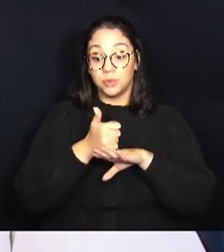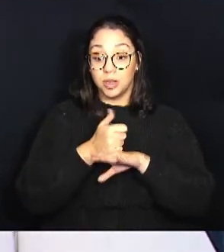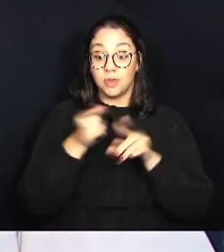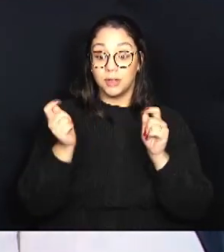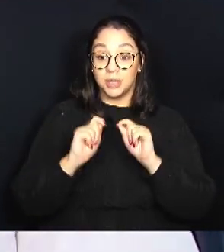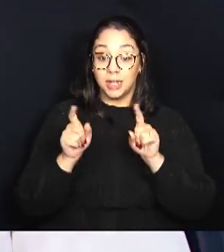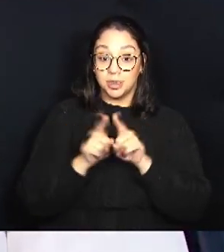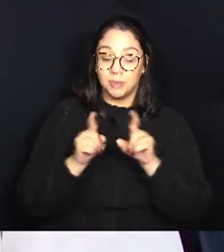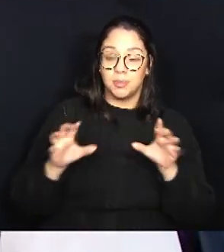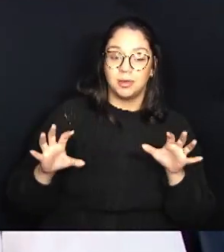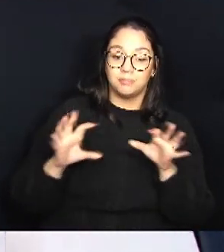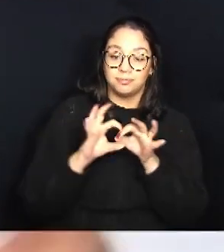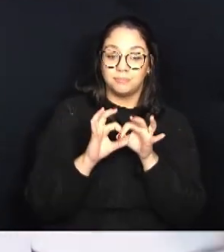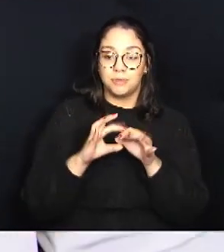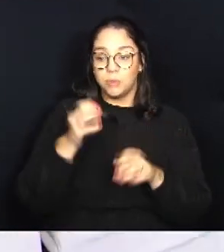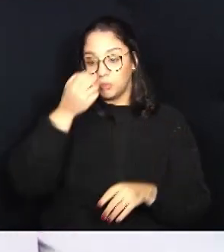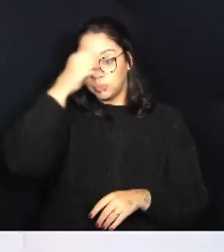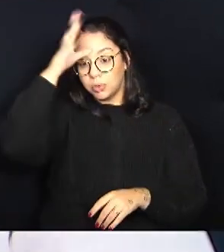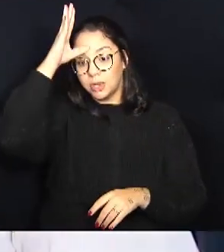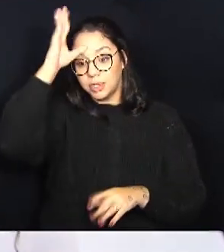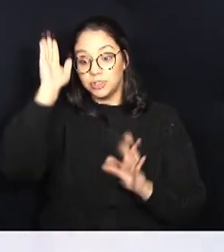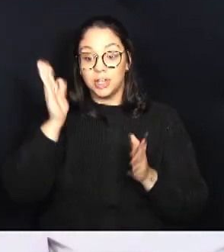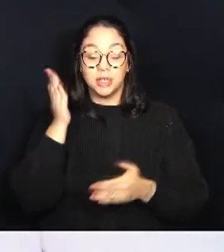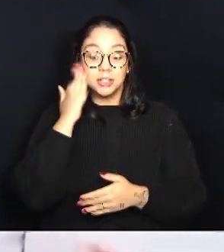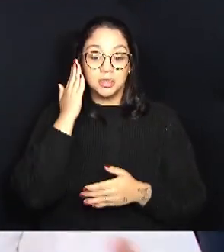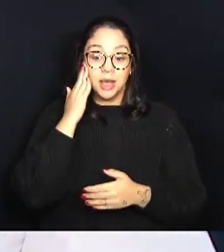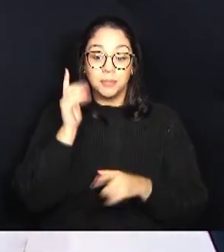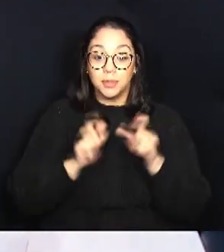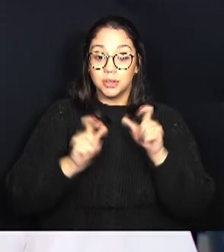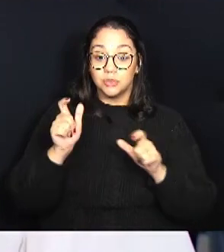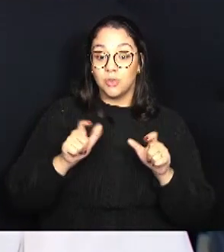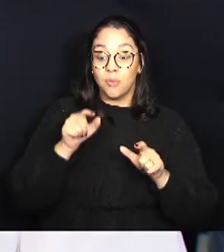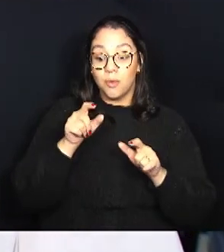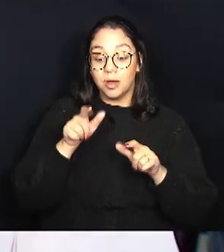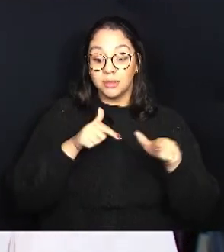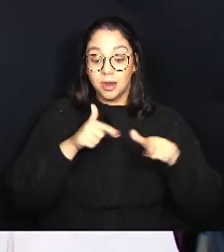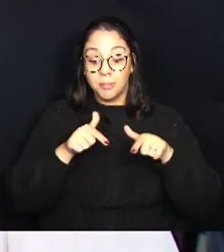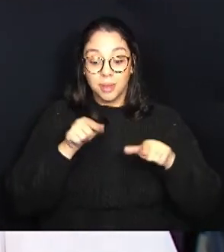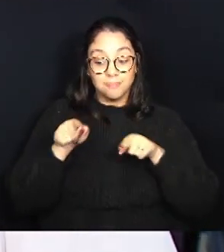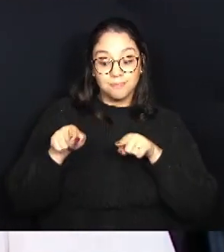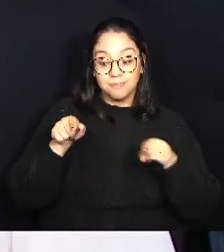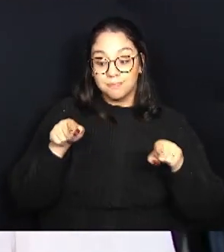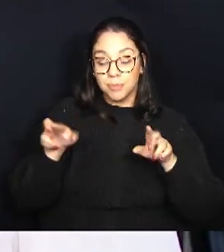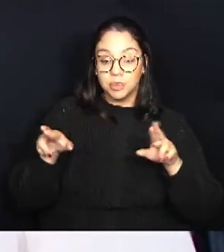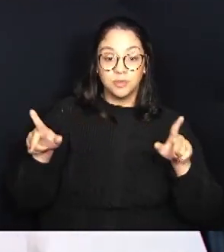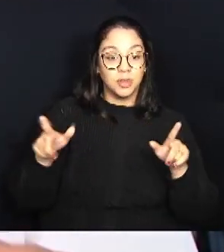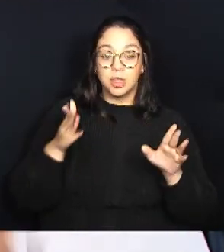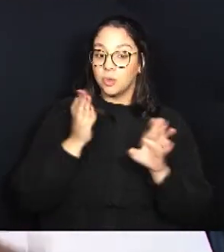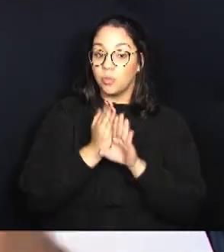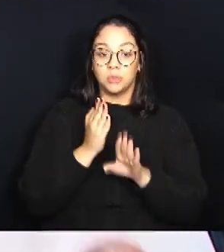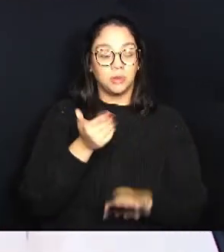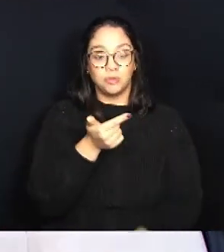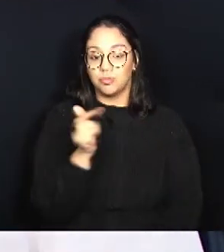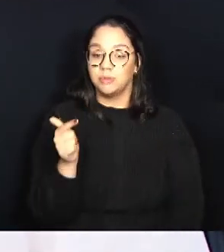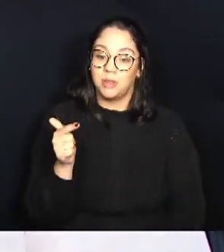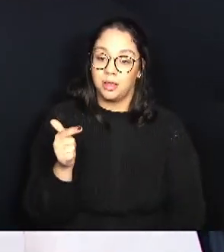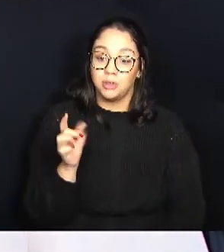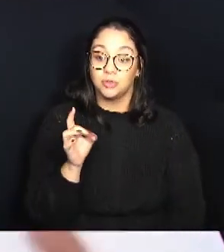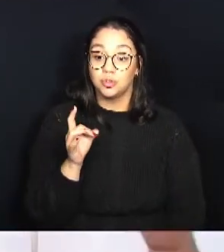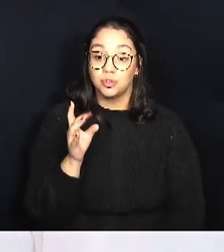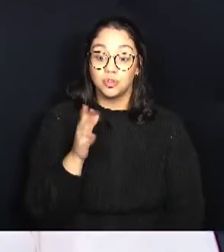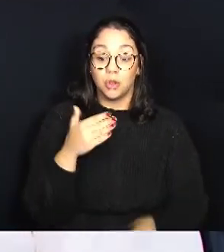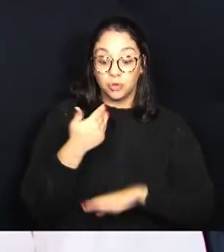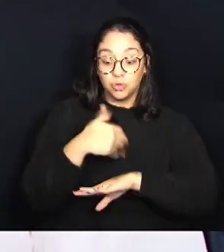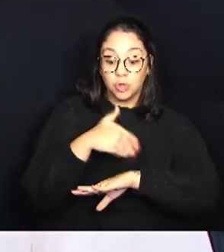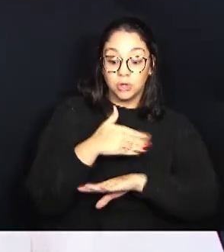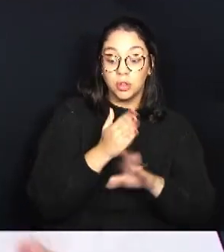o conhecimento. Muitas vezes as pessoas trabalham em pontos diferentes da Câmara, não têm oportunidade de se encontrarem, se encontram nos corredores,